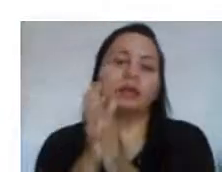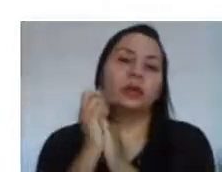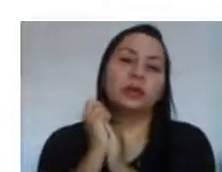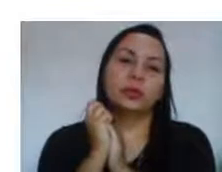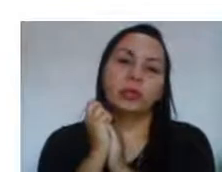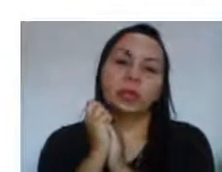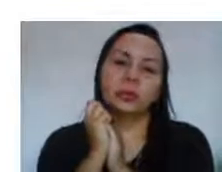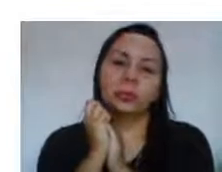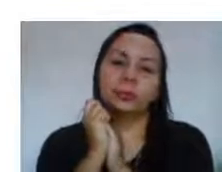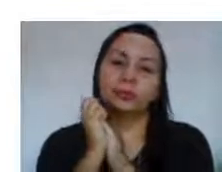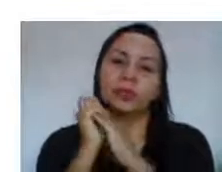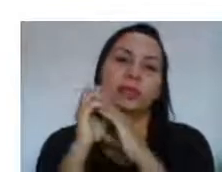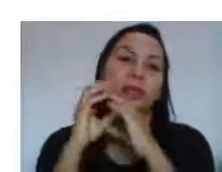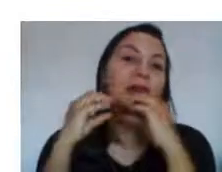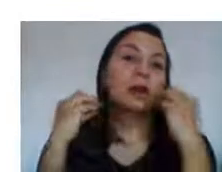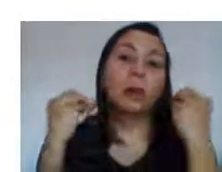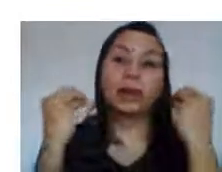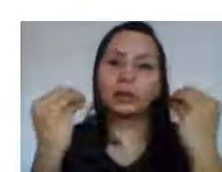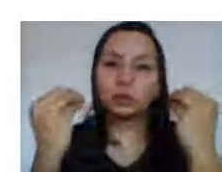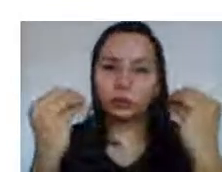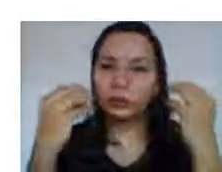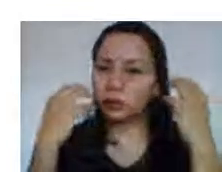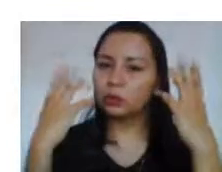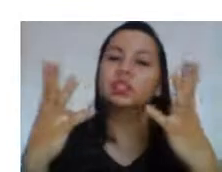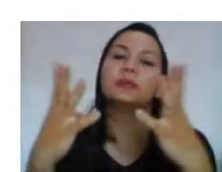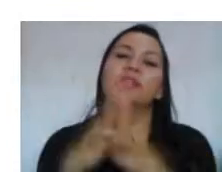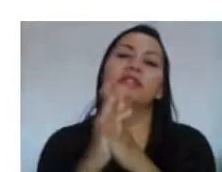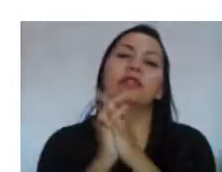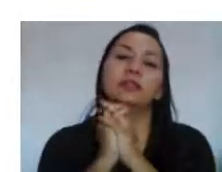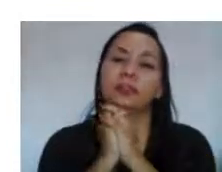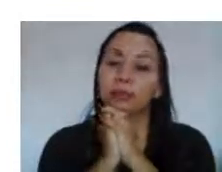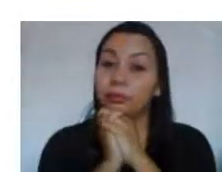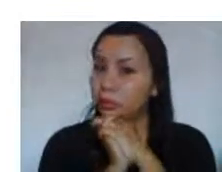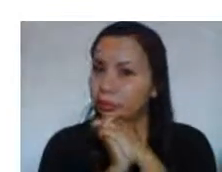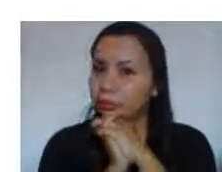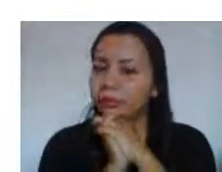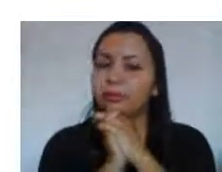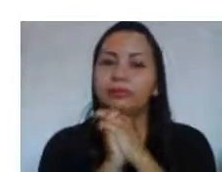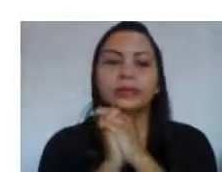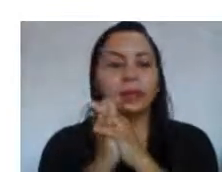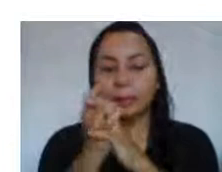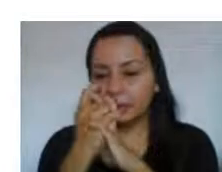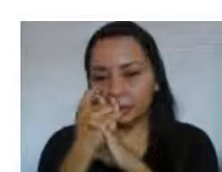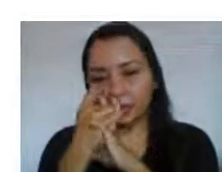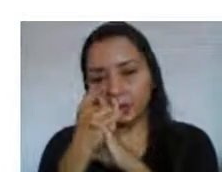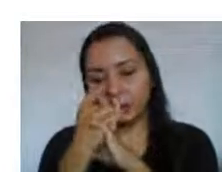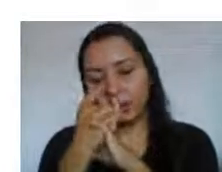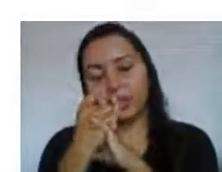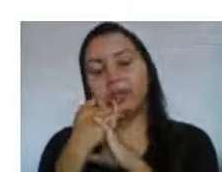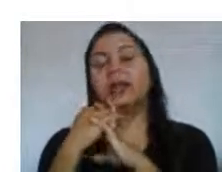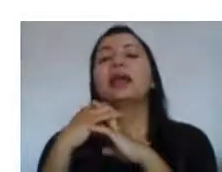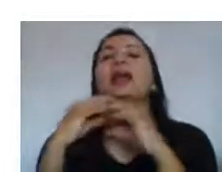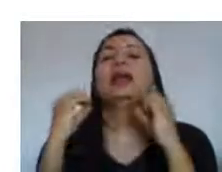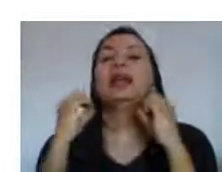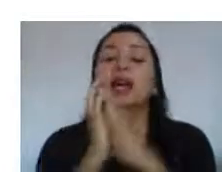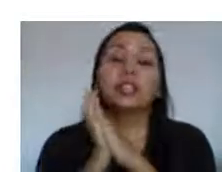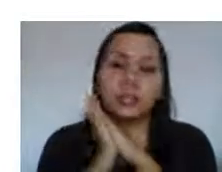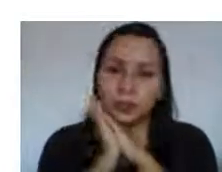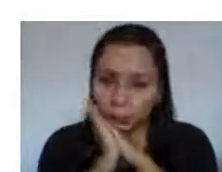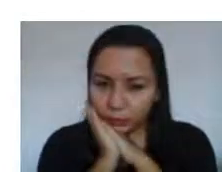Descansem também ao mesmo tempo. Qualquer dúvida, eu estou disponível. Me chamem. mandem mensagem, me liguem.